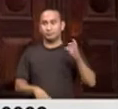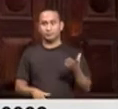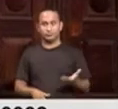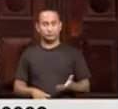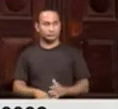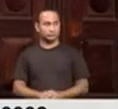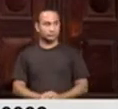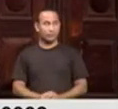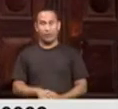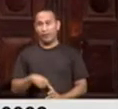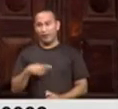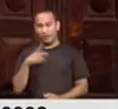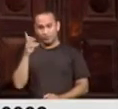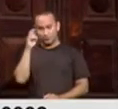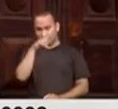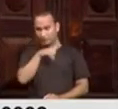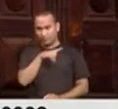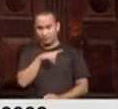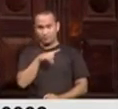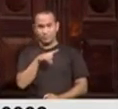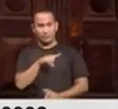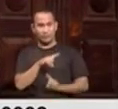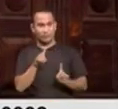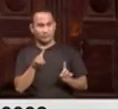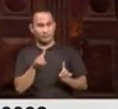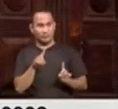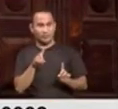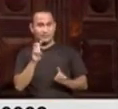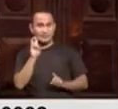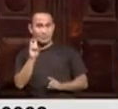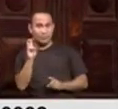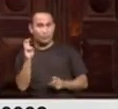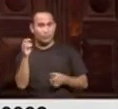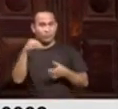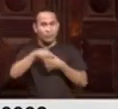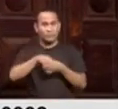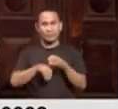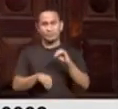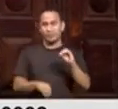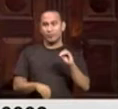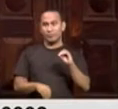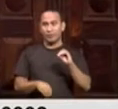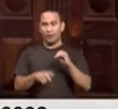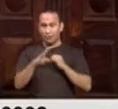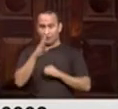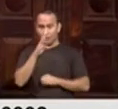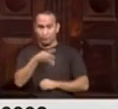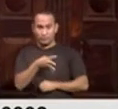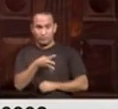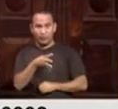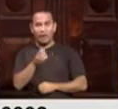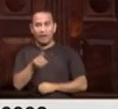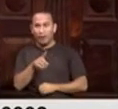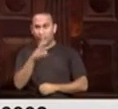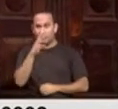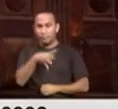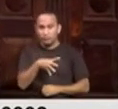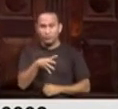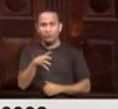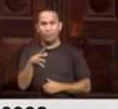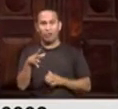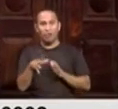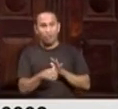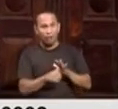tribunal. Foram 5 votos a 0. Desses 5 votos a 0, a denúncia é uma denúncia de corrupção